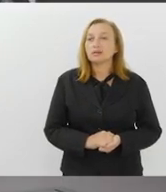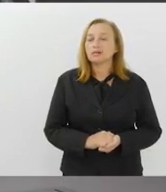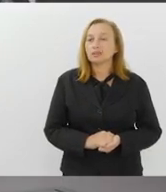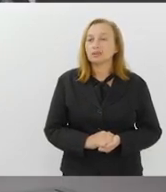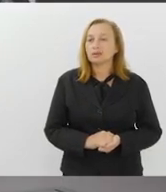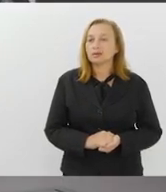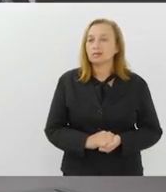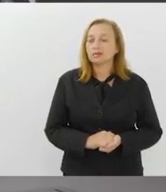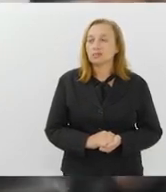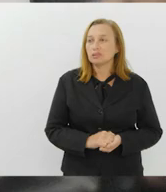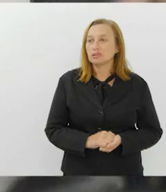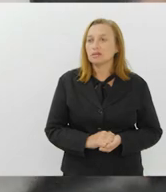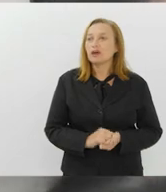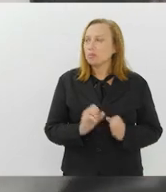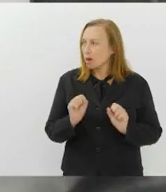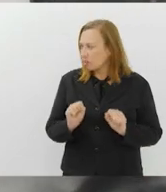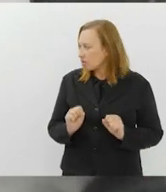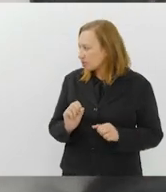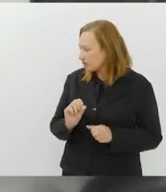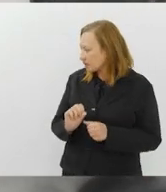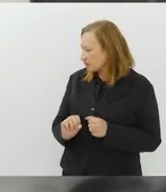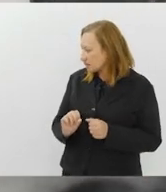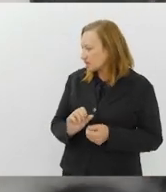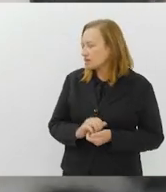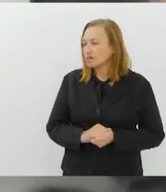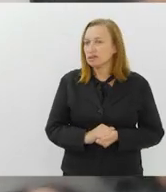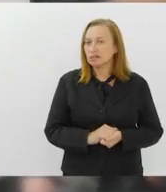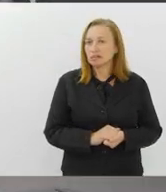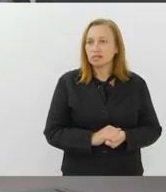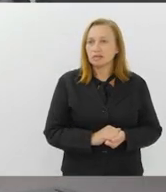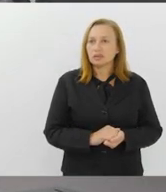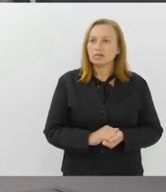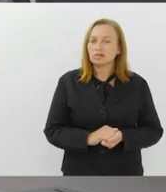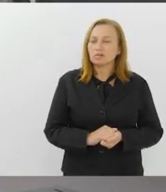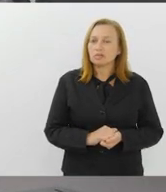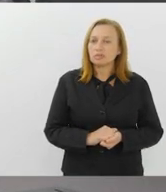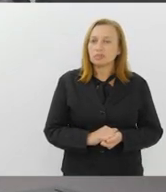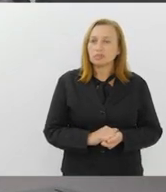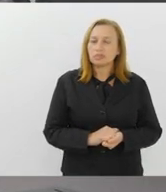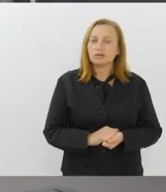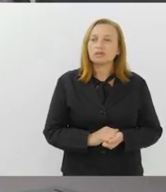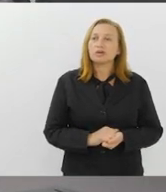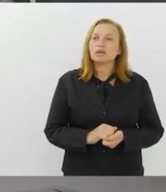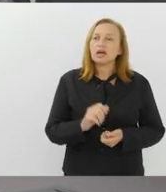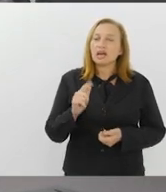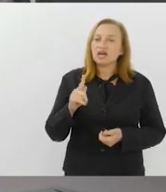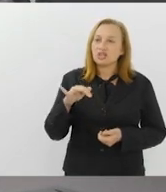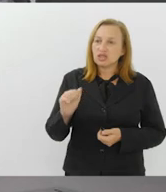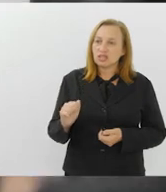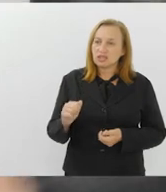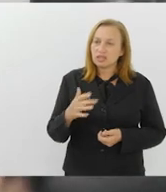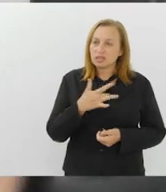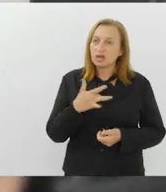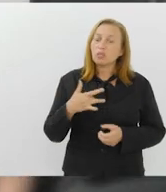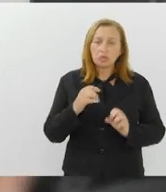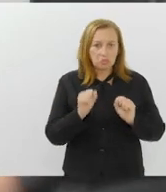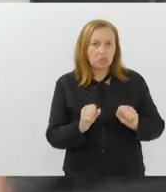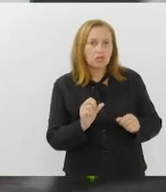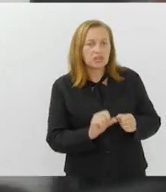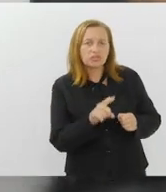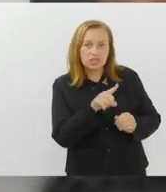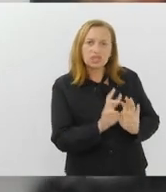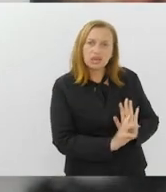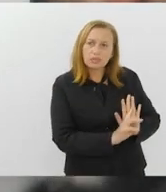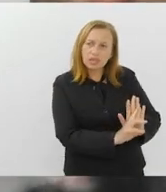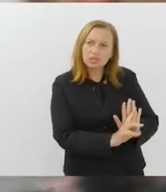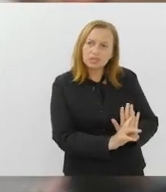A gente vai ter mas pode ser feito isso? Isso que eu quero saber. Pode fazer um termo de compromisso? A Agência Nacional de Saúde está aqui e você que representa